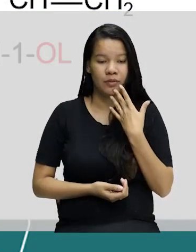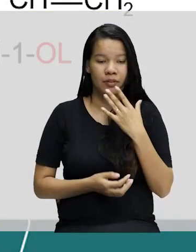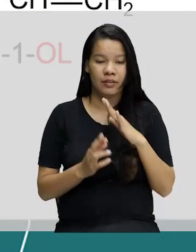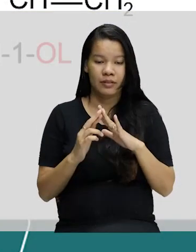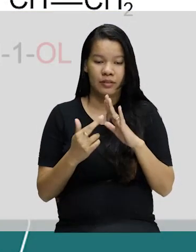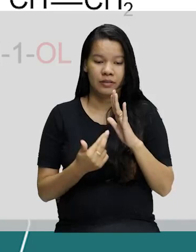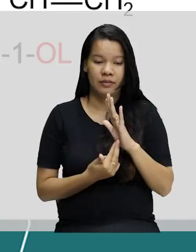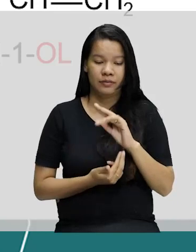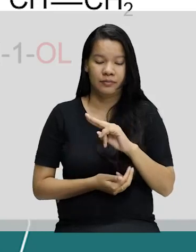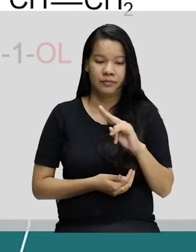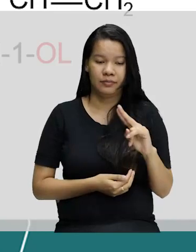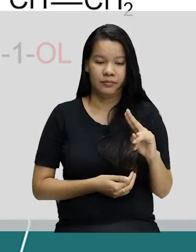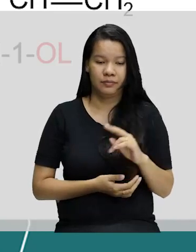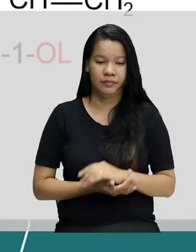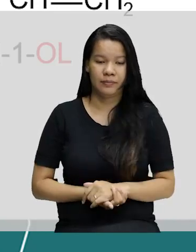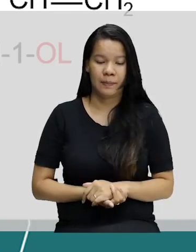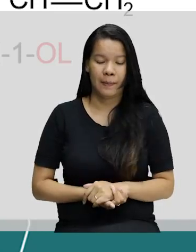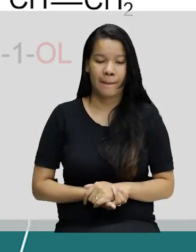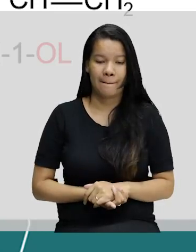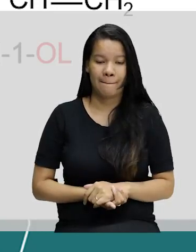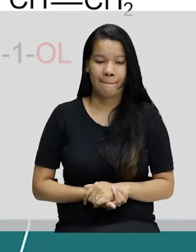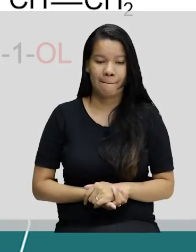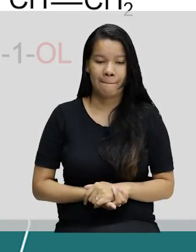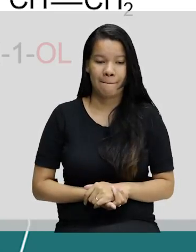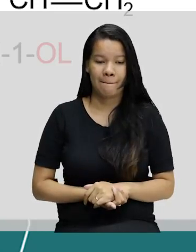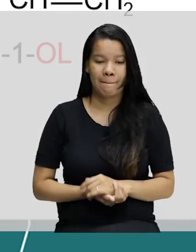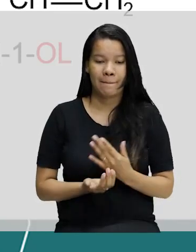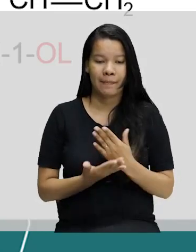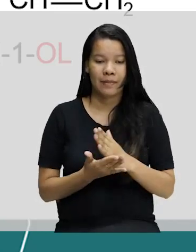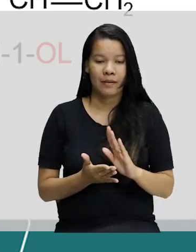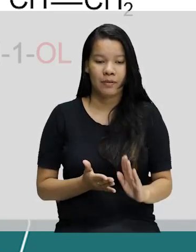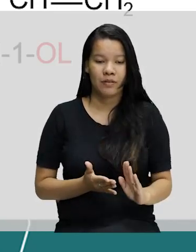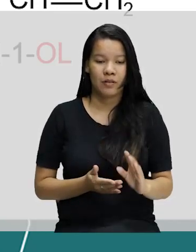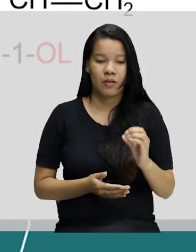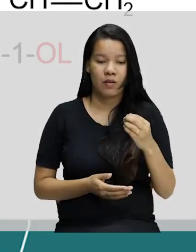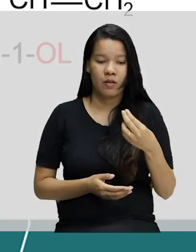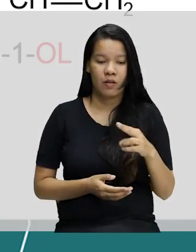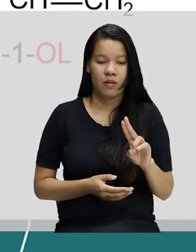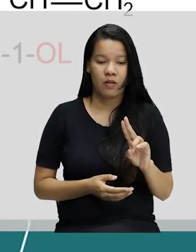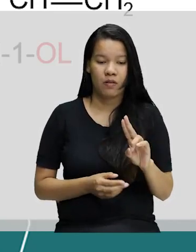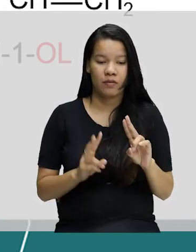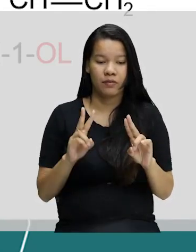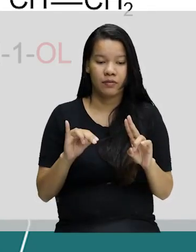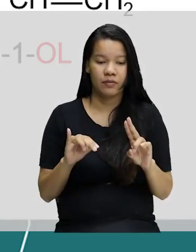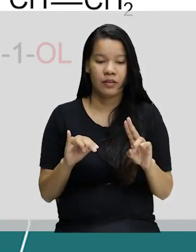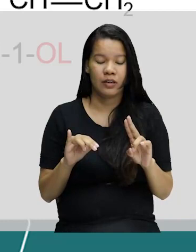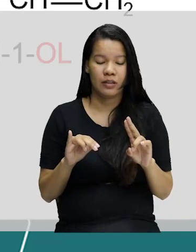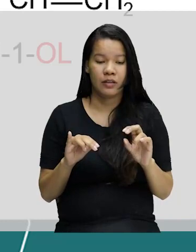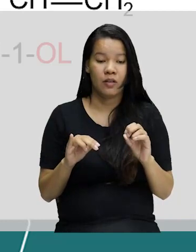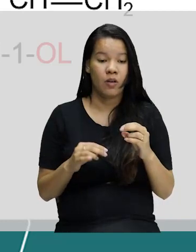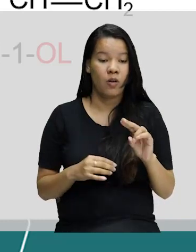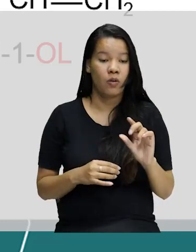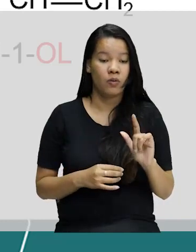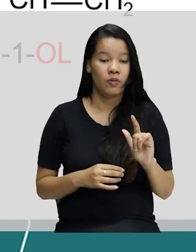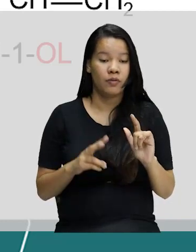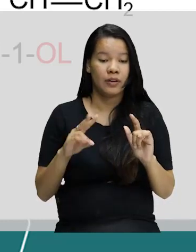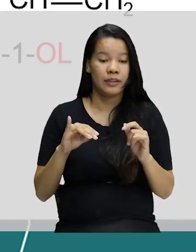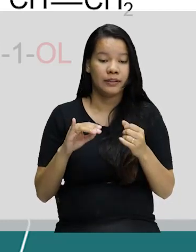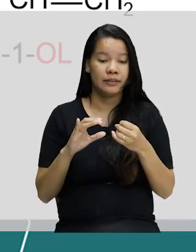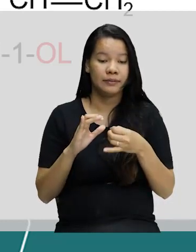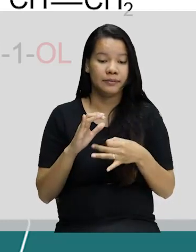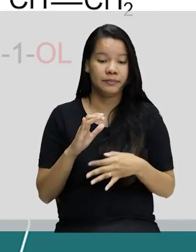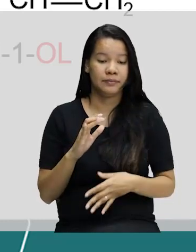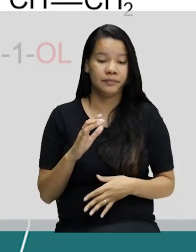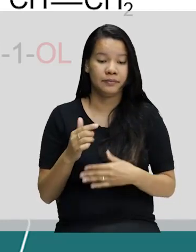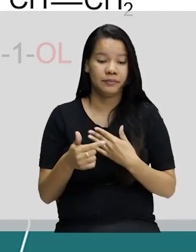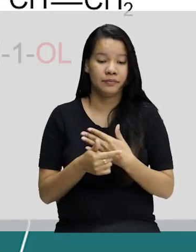nomenclatura, segundo a IUPAC, a terminação -ol é a terminação que vai caracterizar a função álcool. Então, nós